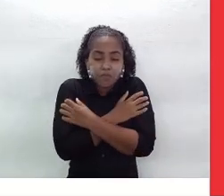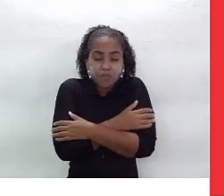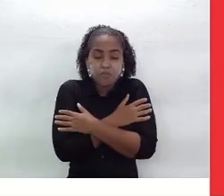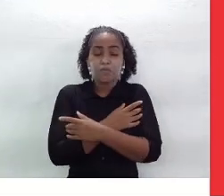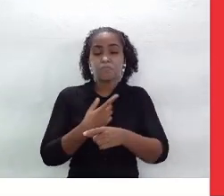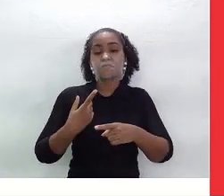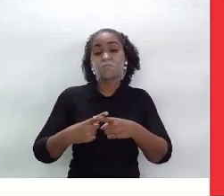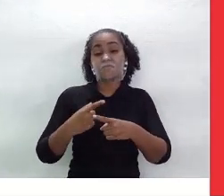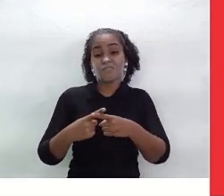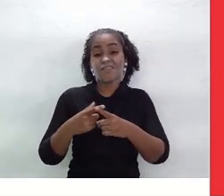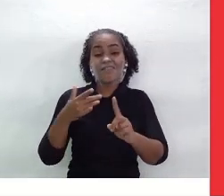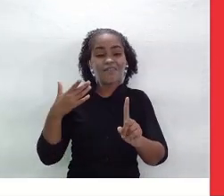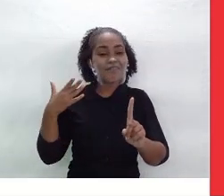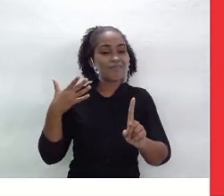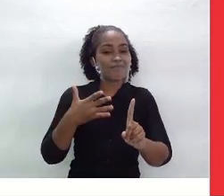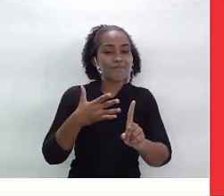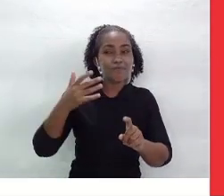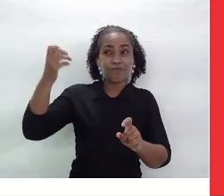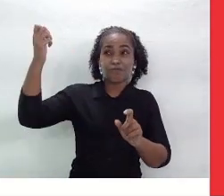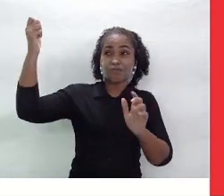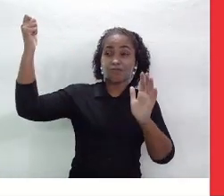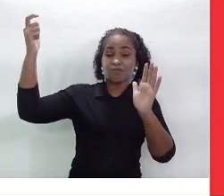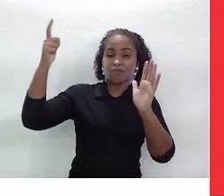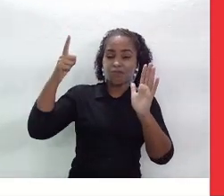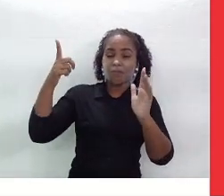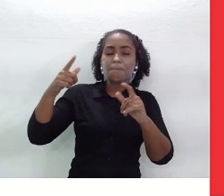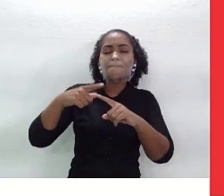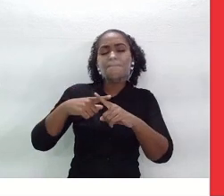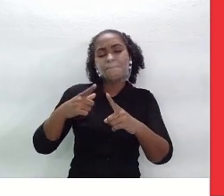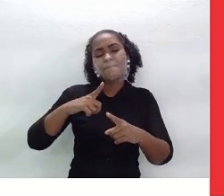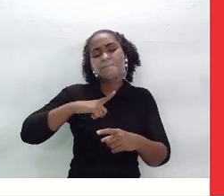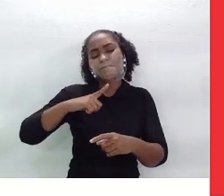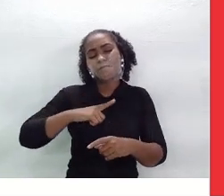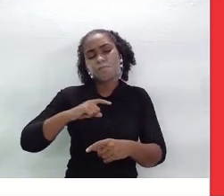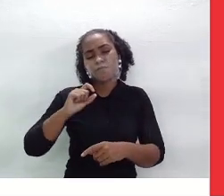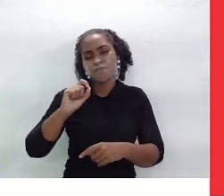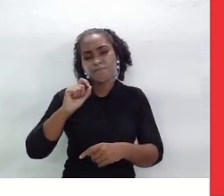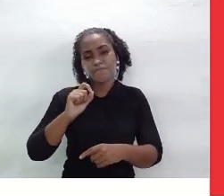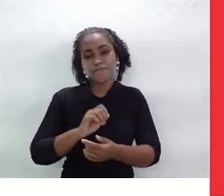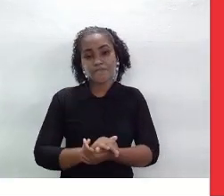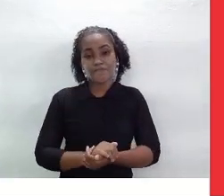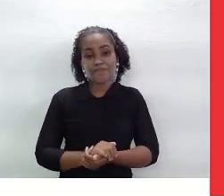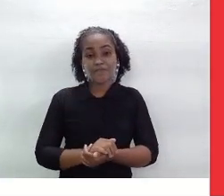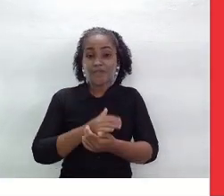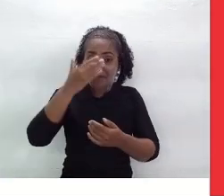também à incidência da luz solar, mas existe essa